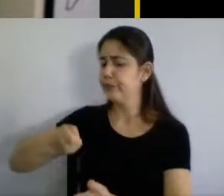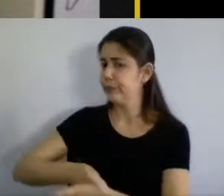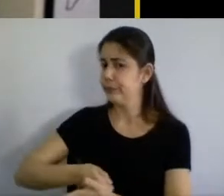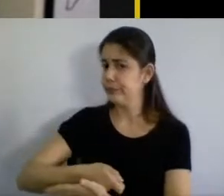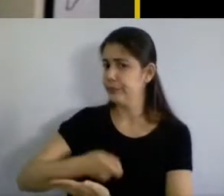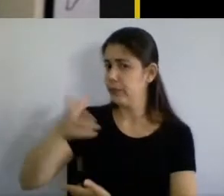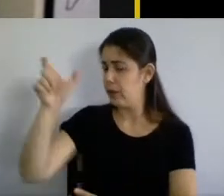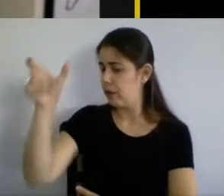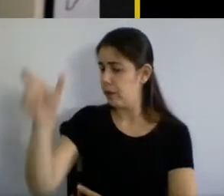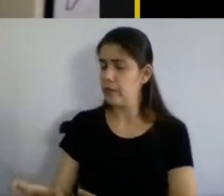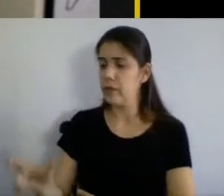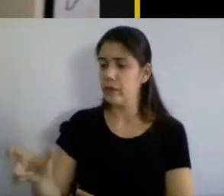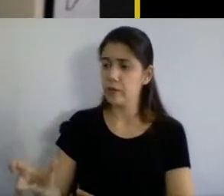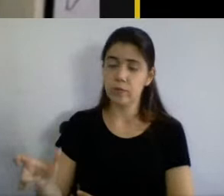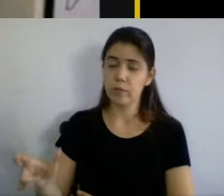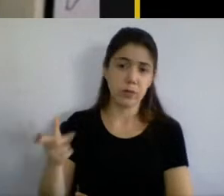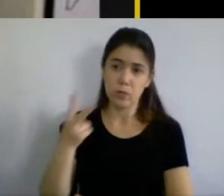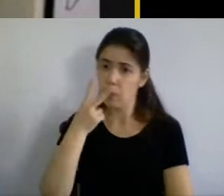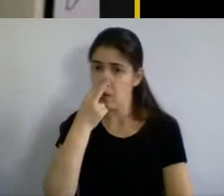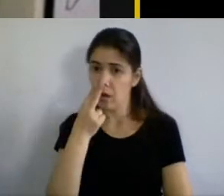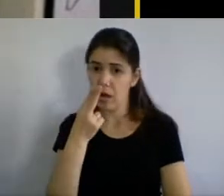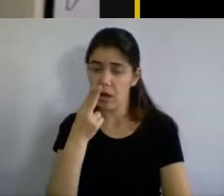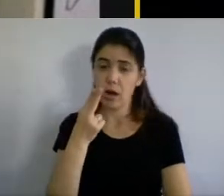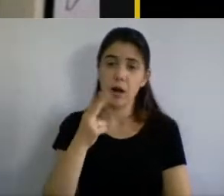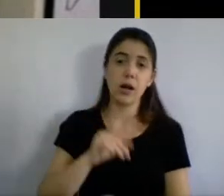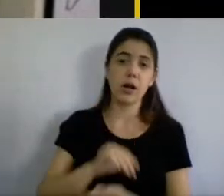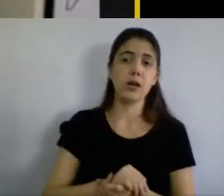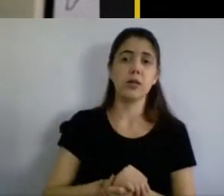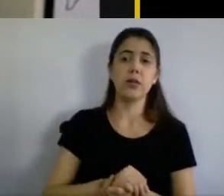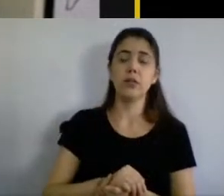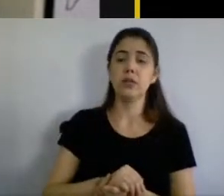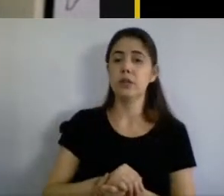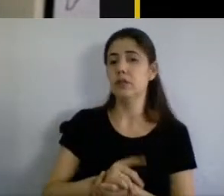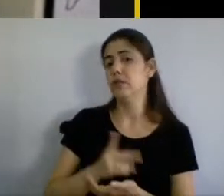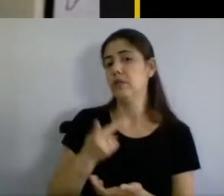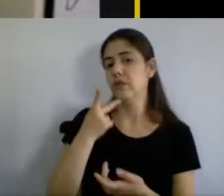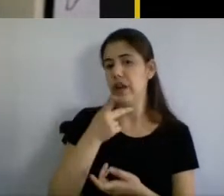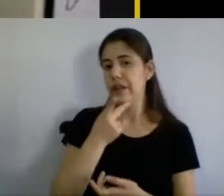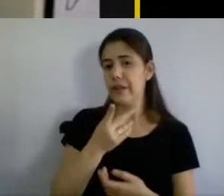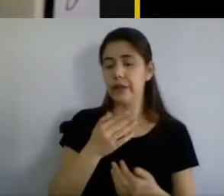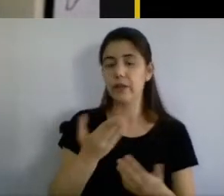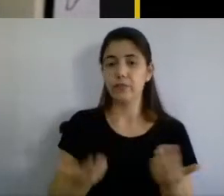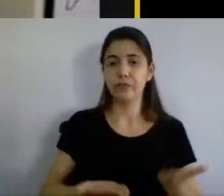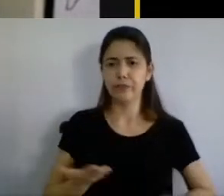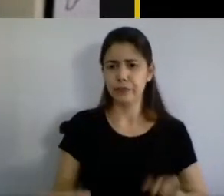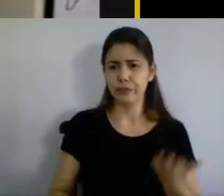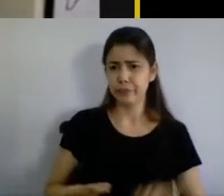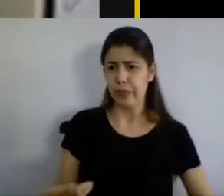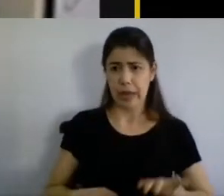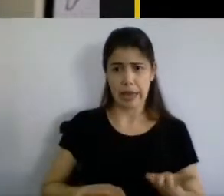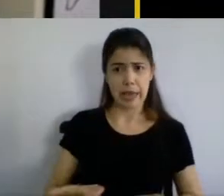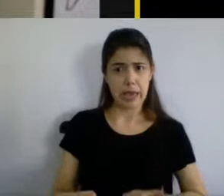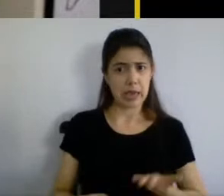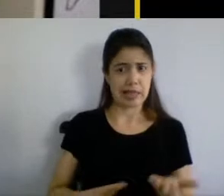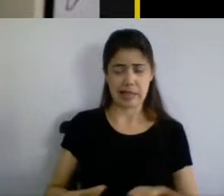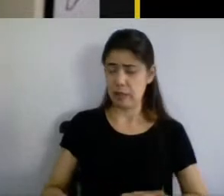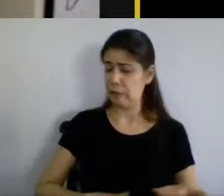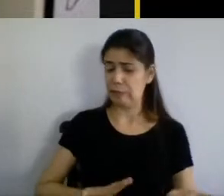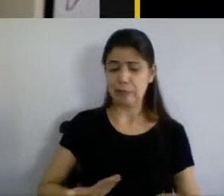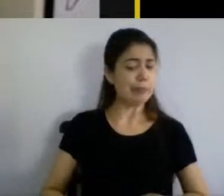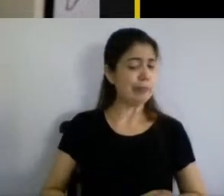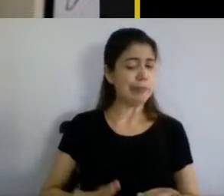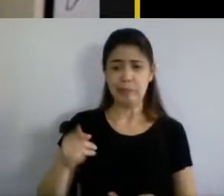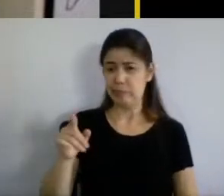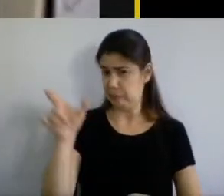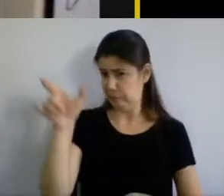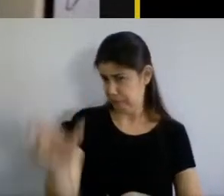com o empregado da fazenda, e que ele fala que o empregado não é gente. Lembra disso? O Paulo